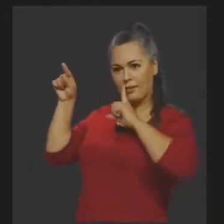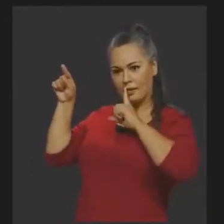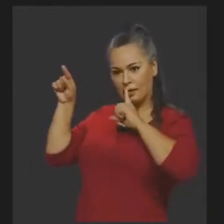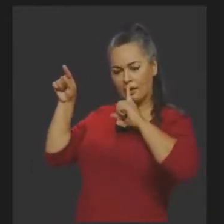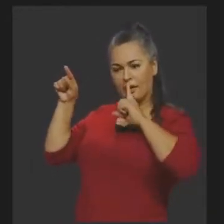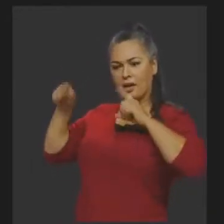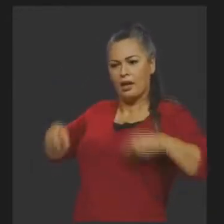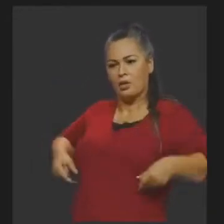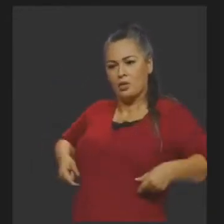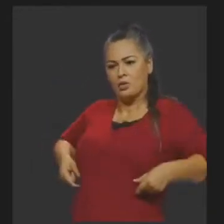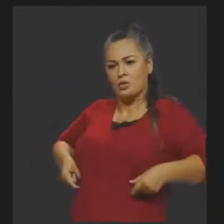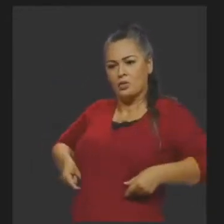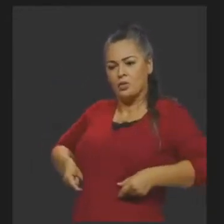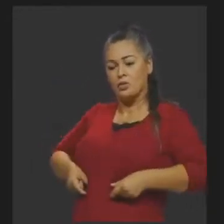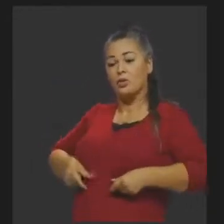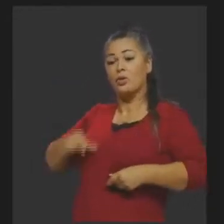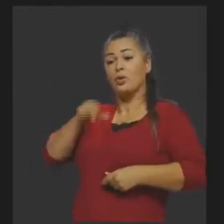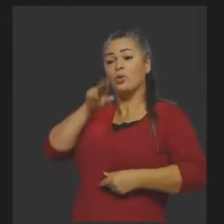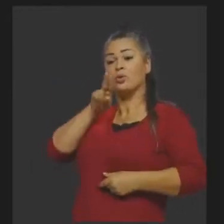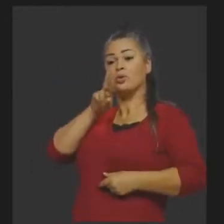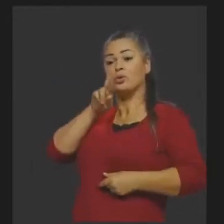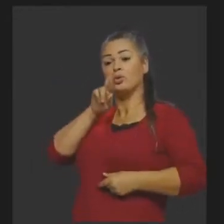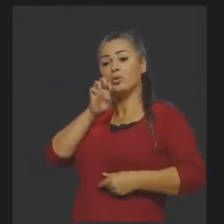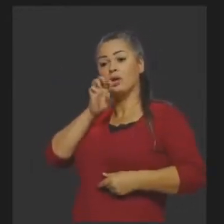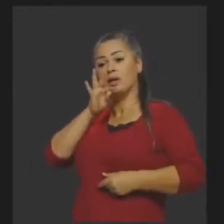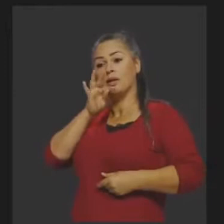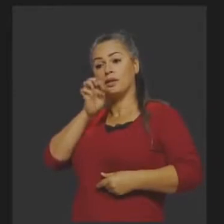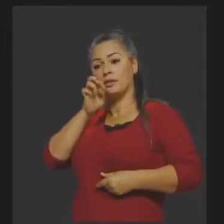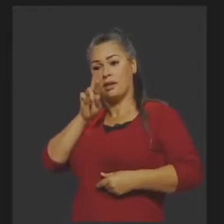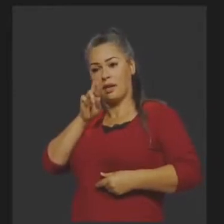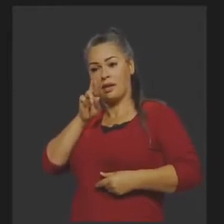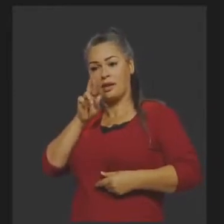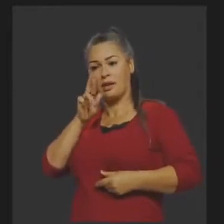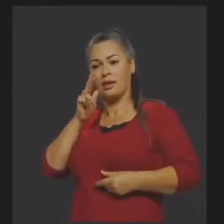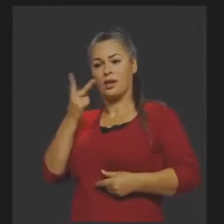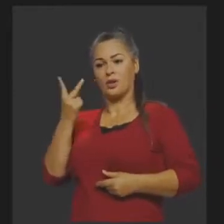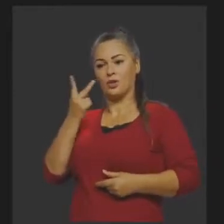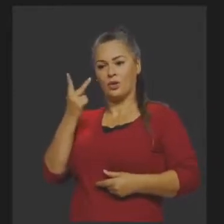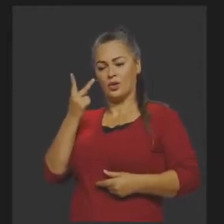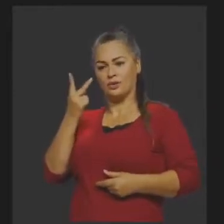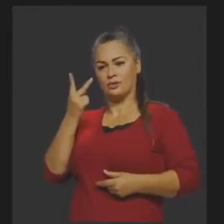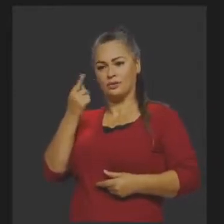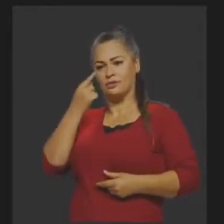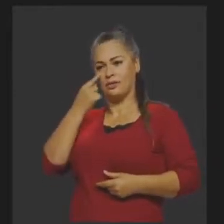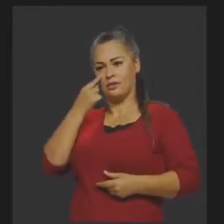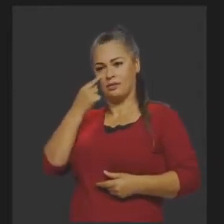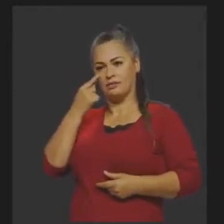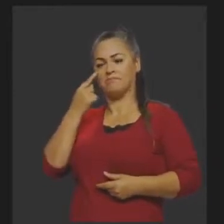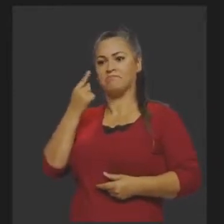tem o ureter da direita e da esquerda. Esses ureteres, eles vão então